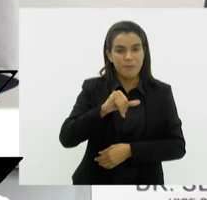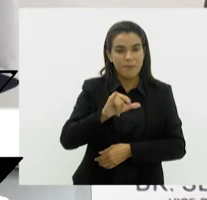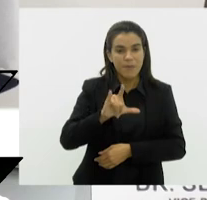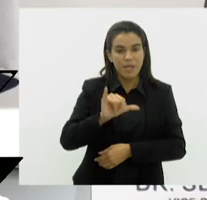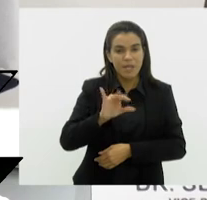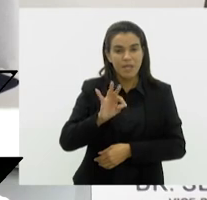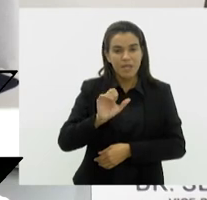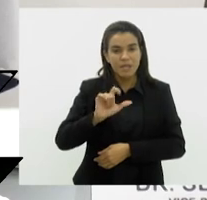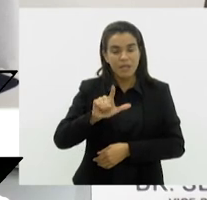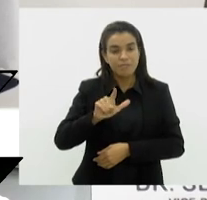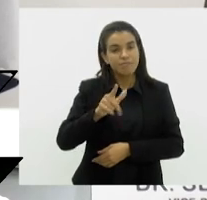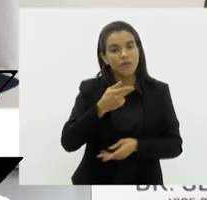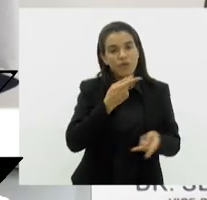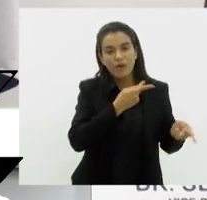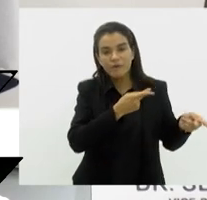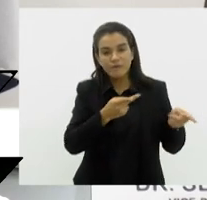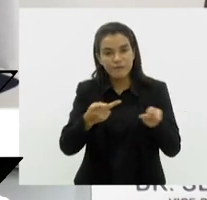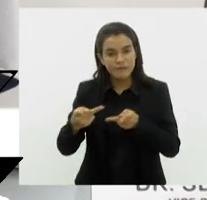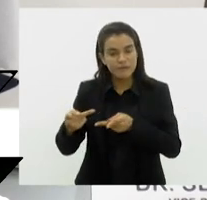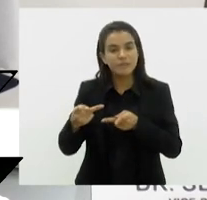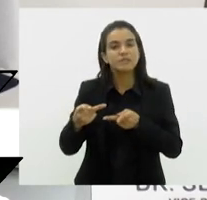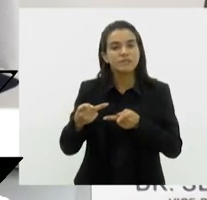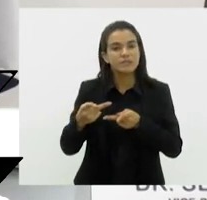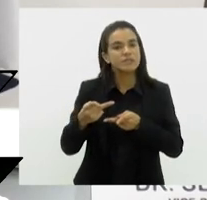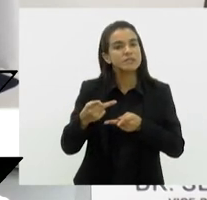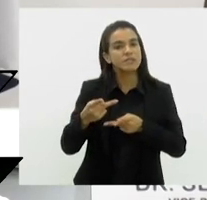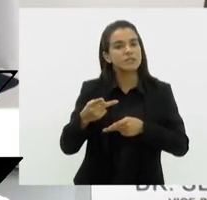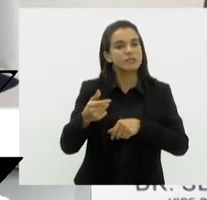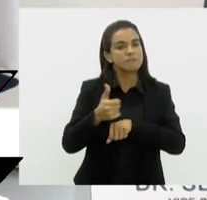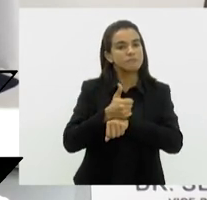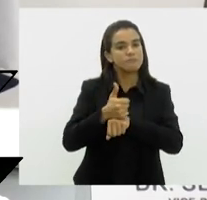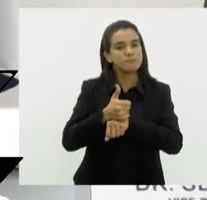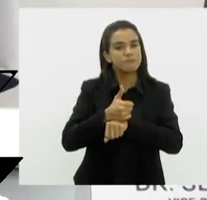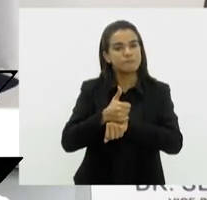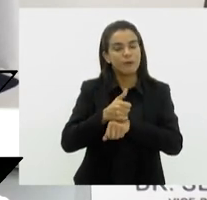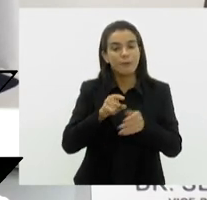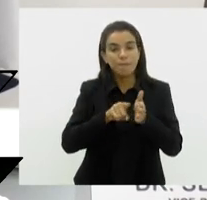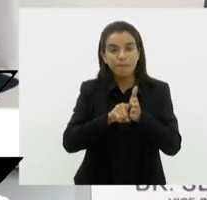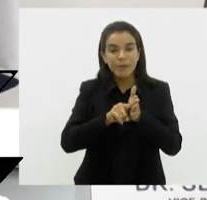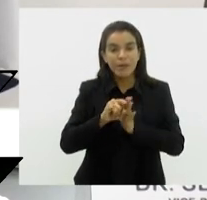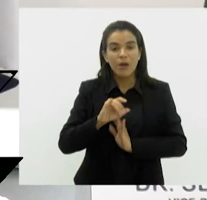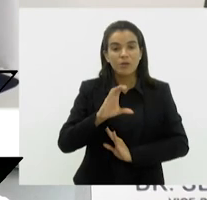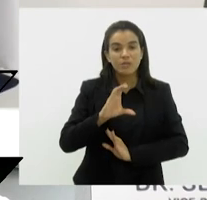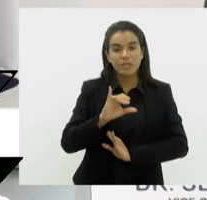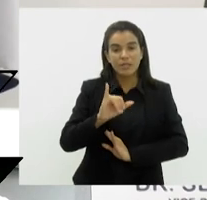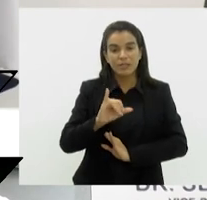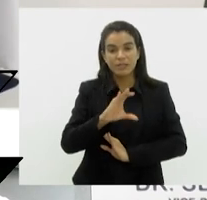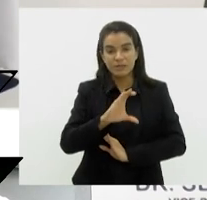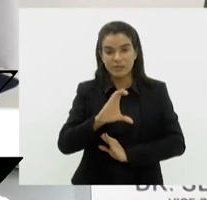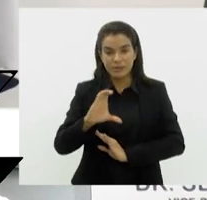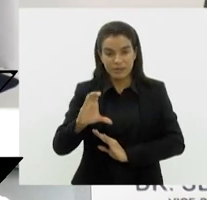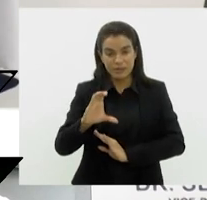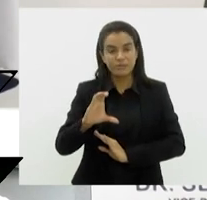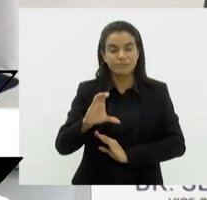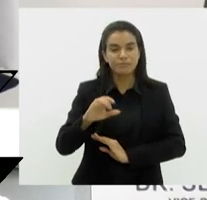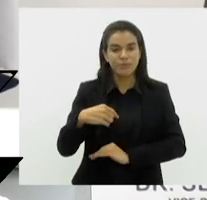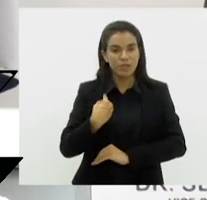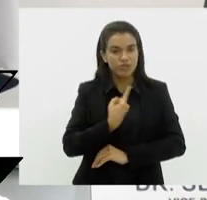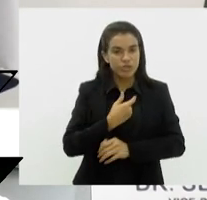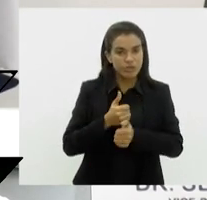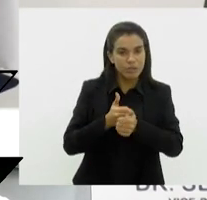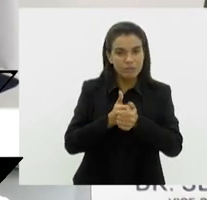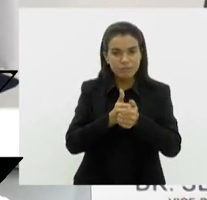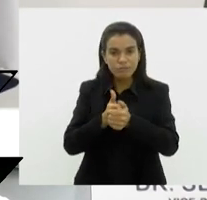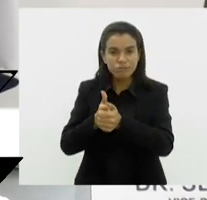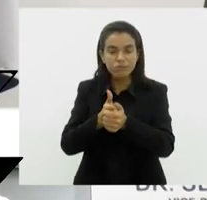visita técnica dos deputados dessa casa, e o faço através da CCJ, ao CICC, para que a gente possa acompanhar o